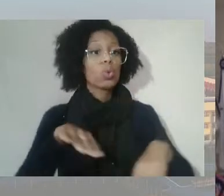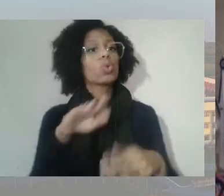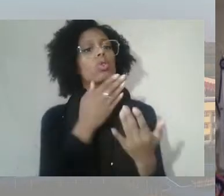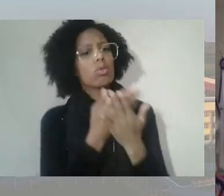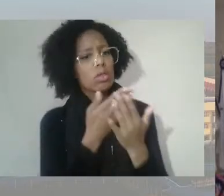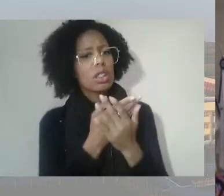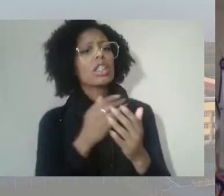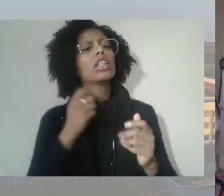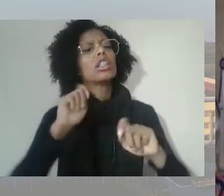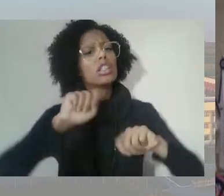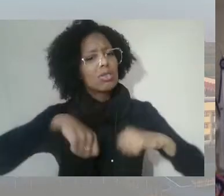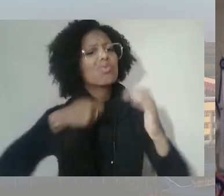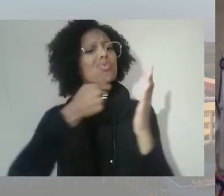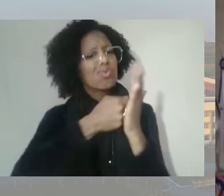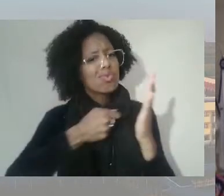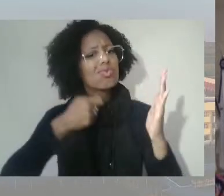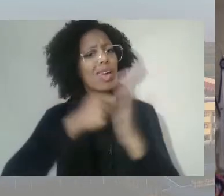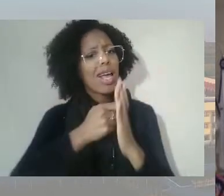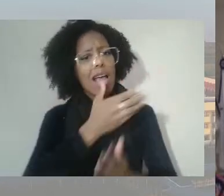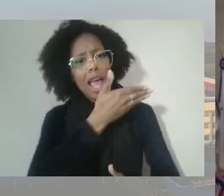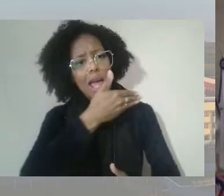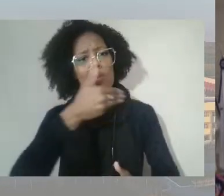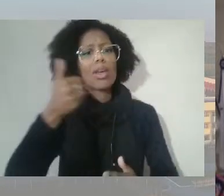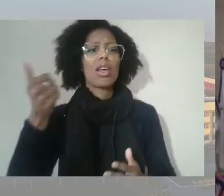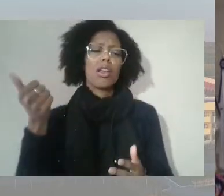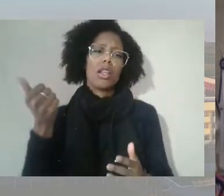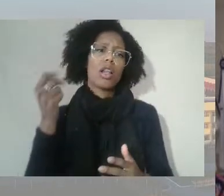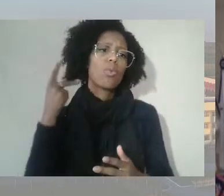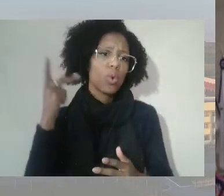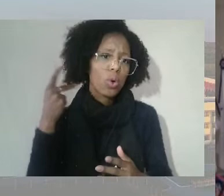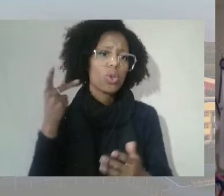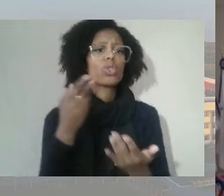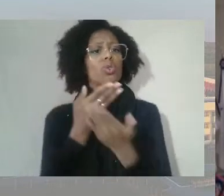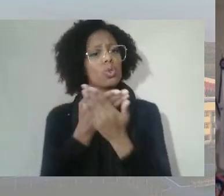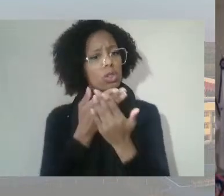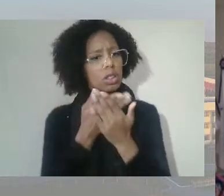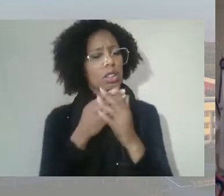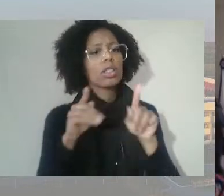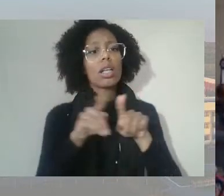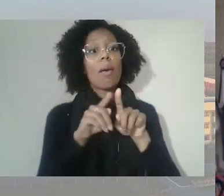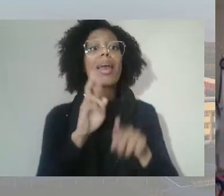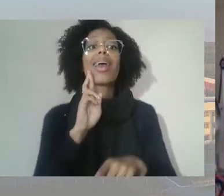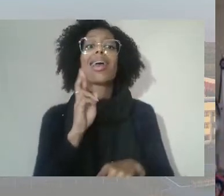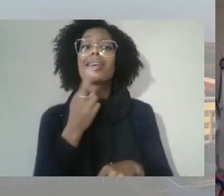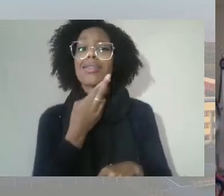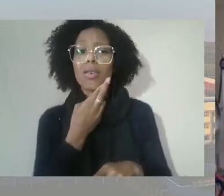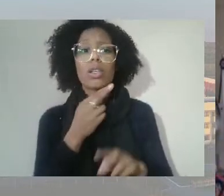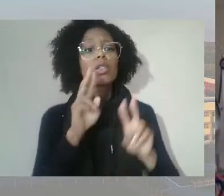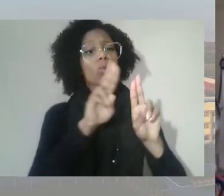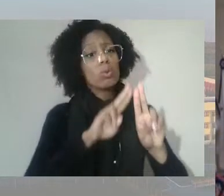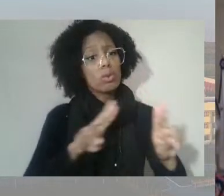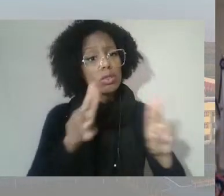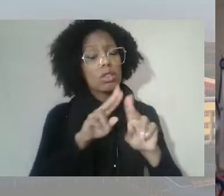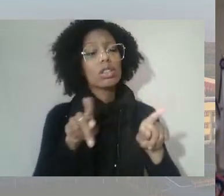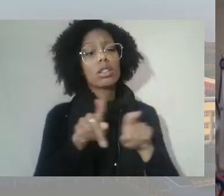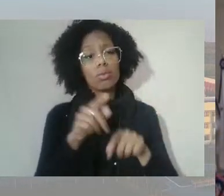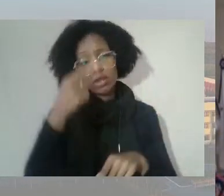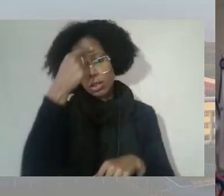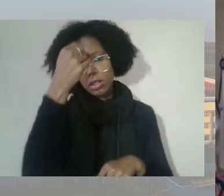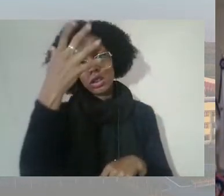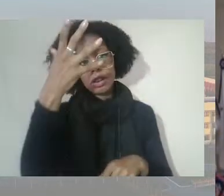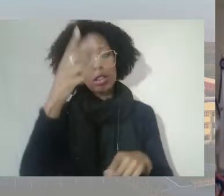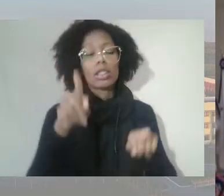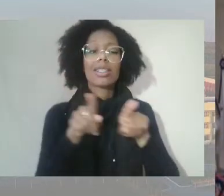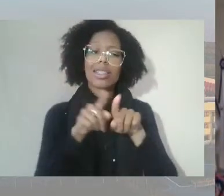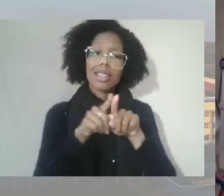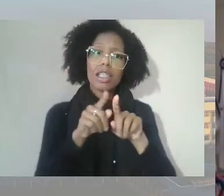por melhorias nas políticas estudantis e nos serviços prestados nos restaurantes universitários da Unipampa. E